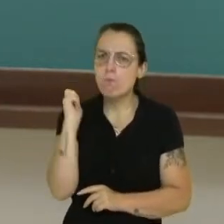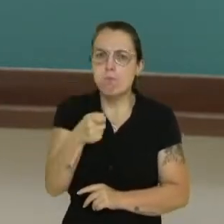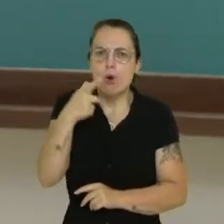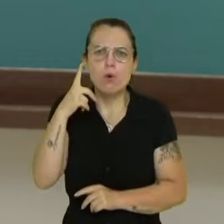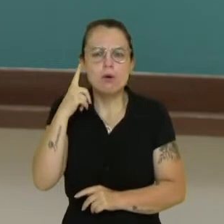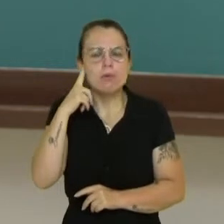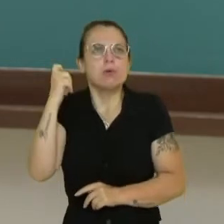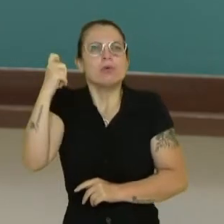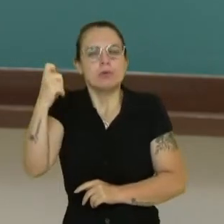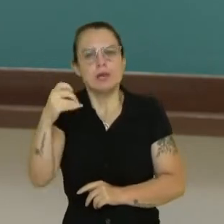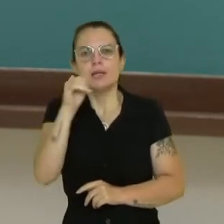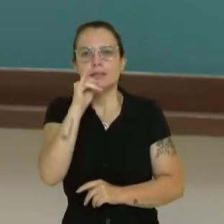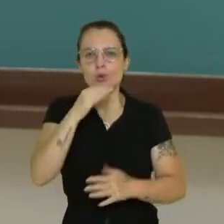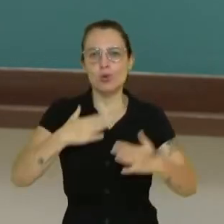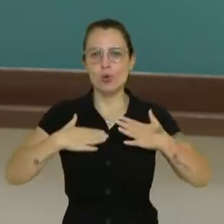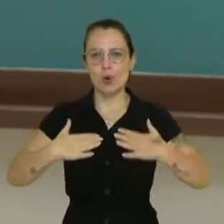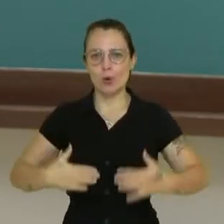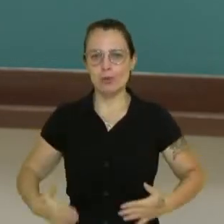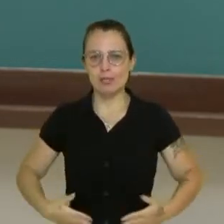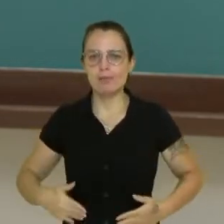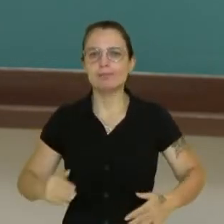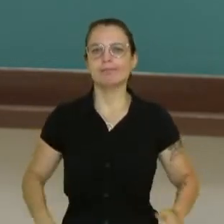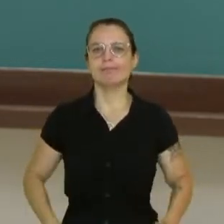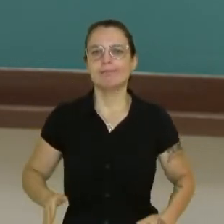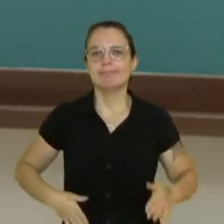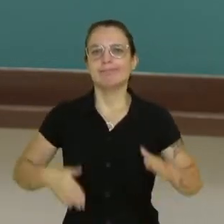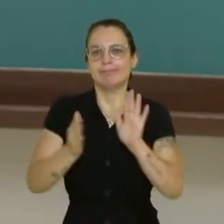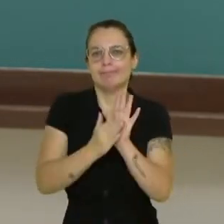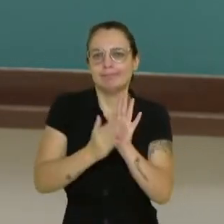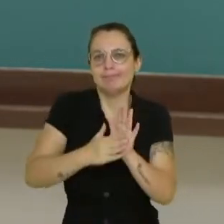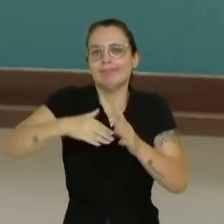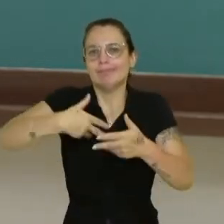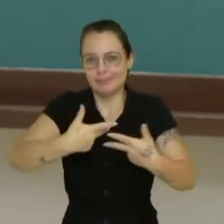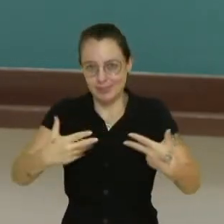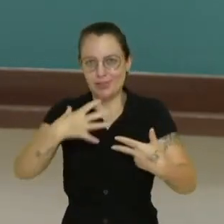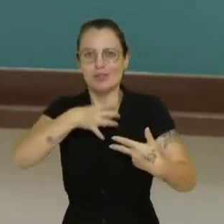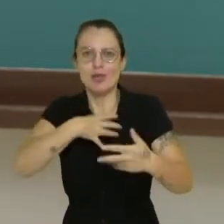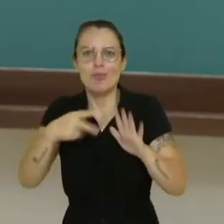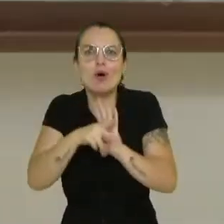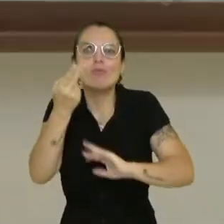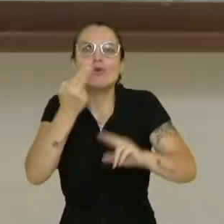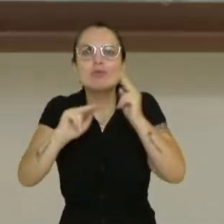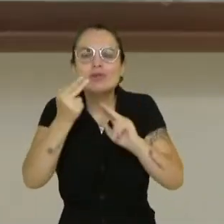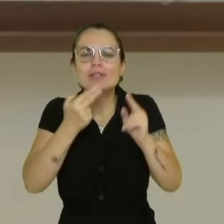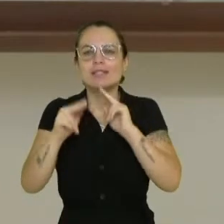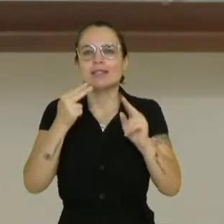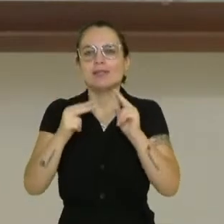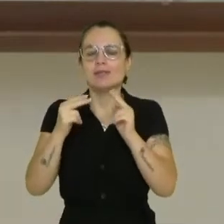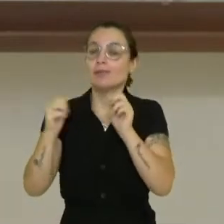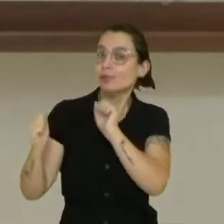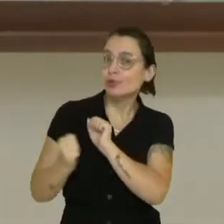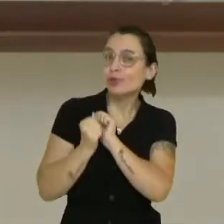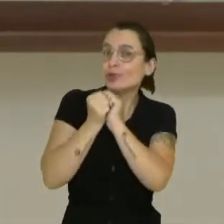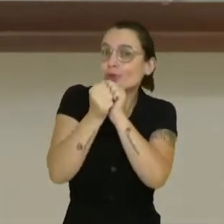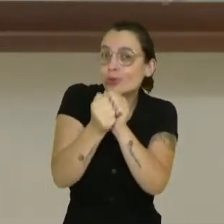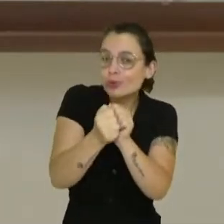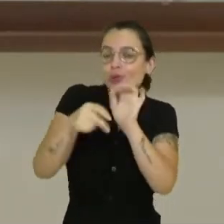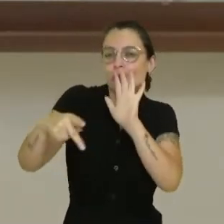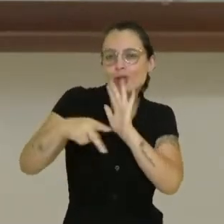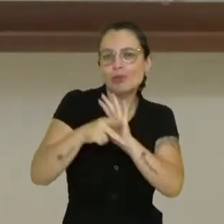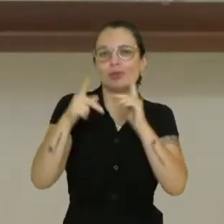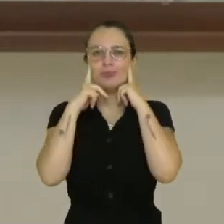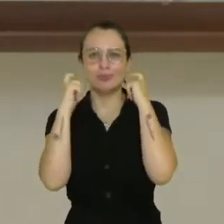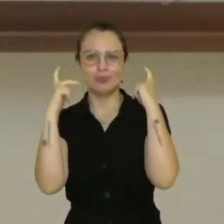por exemplo, é uma das primeiras formas de produzir música, acompanhada dos